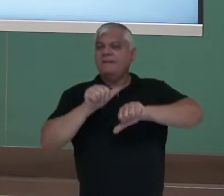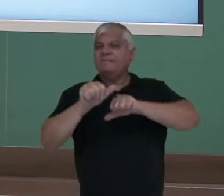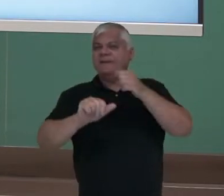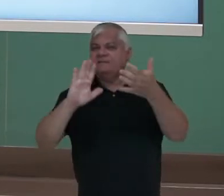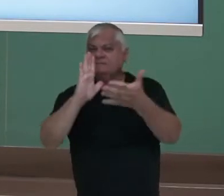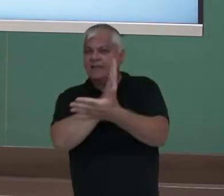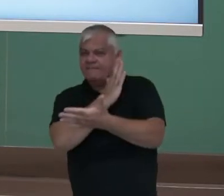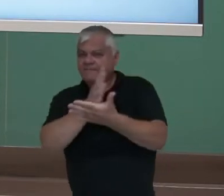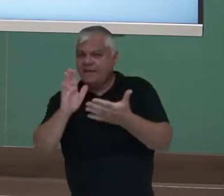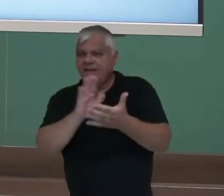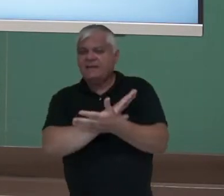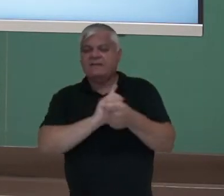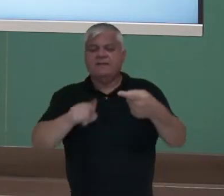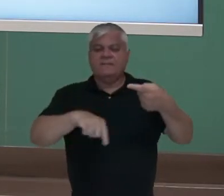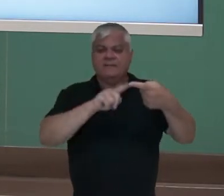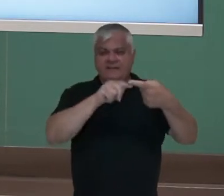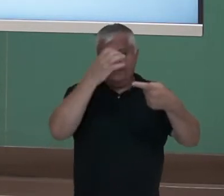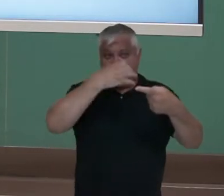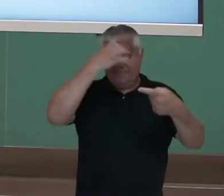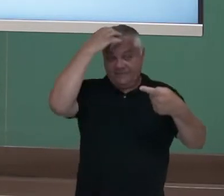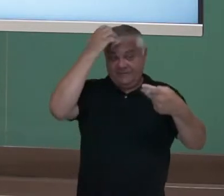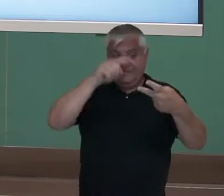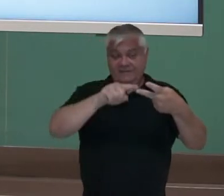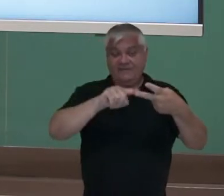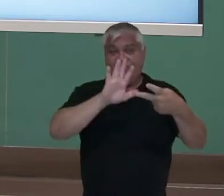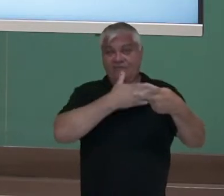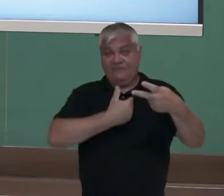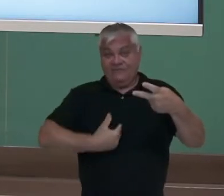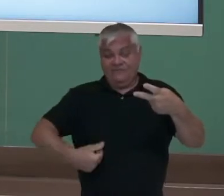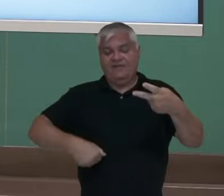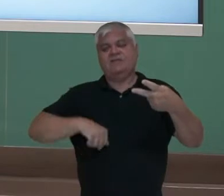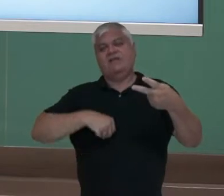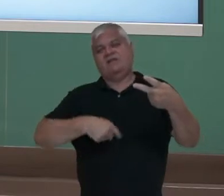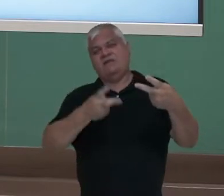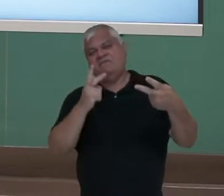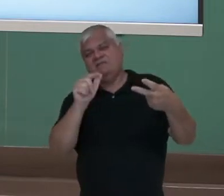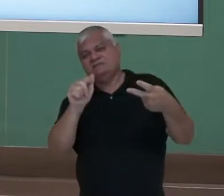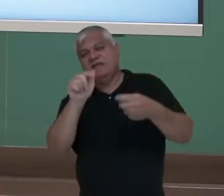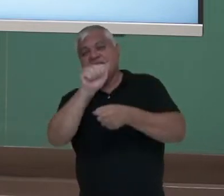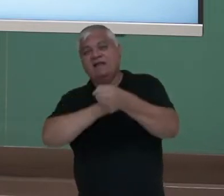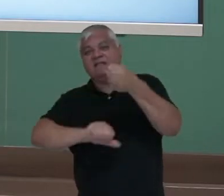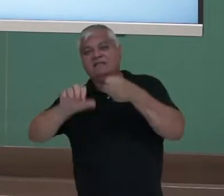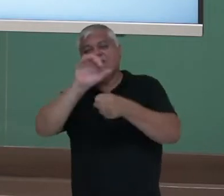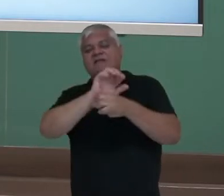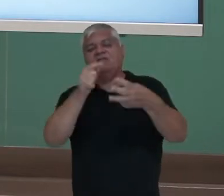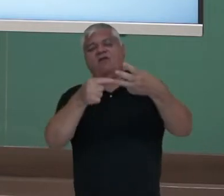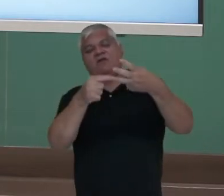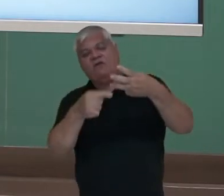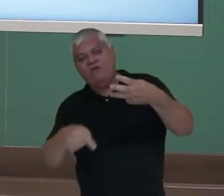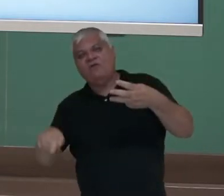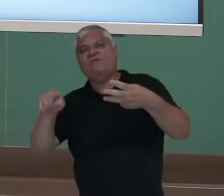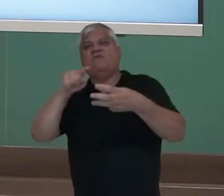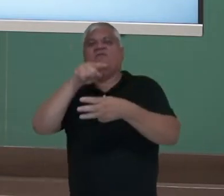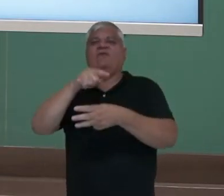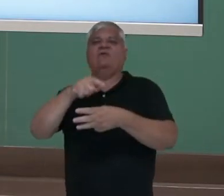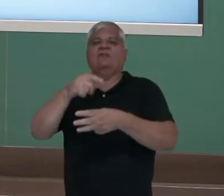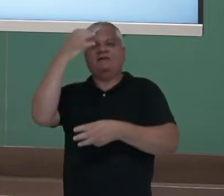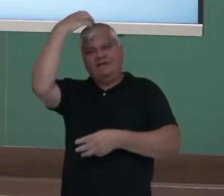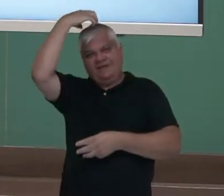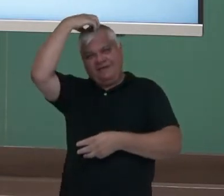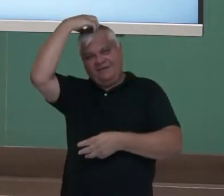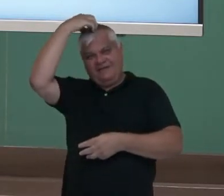entre monarquia, república, e a partir do ano 27 a.C. a gente utiliza a